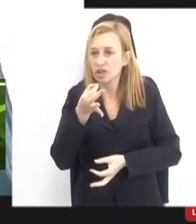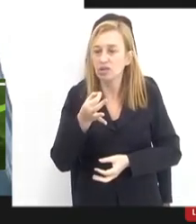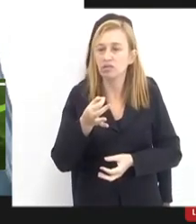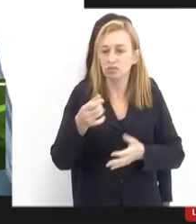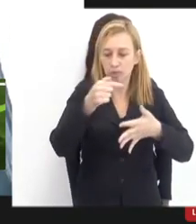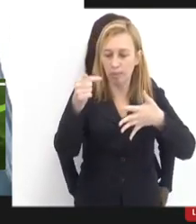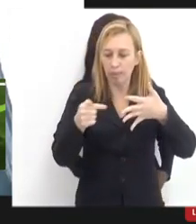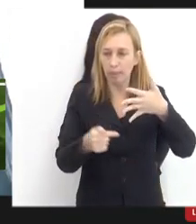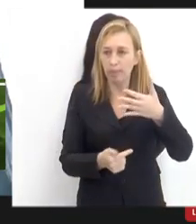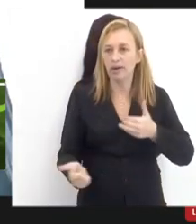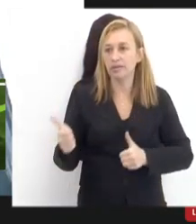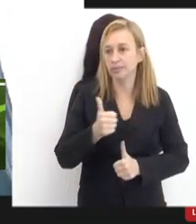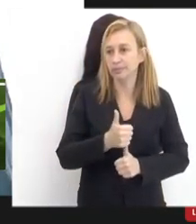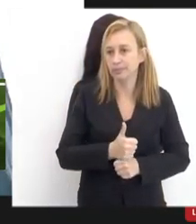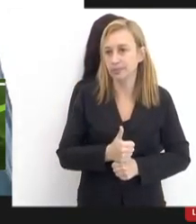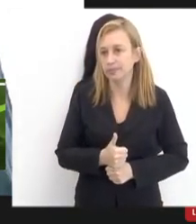pontos.